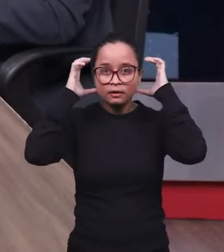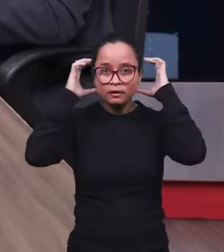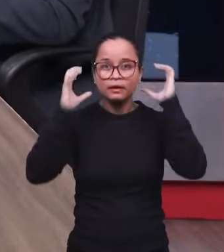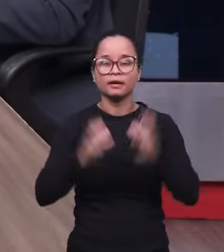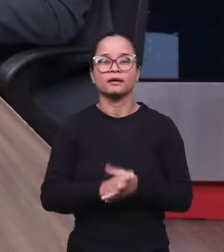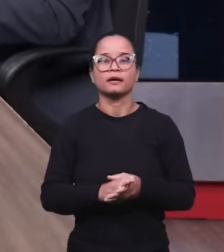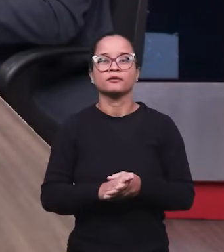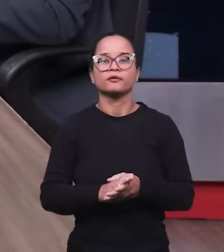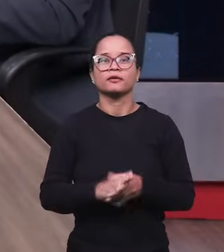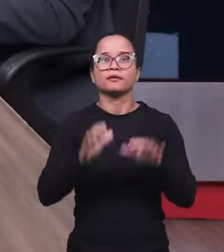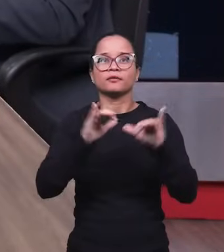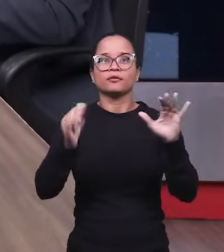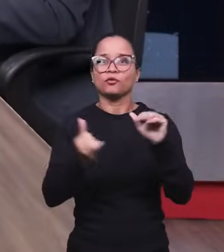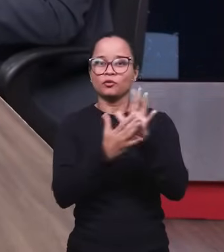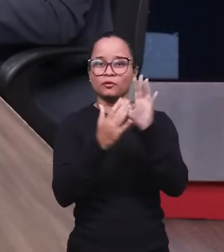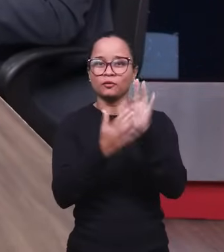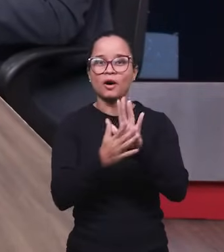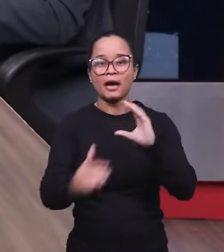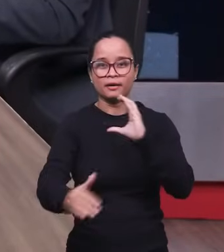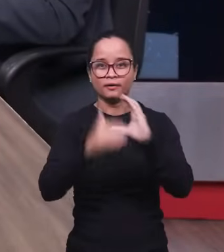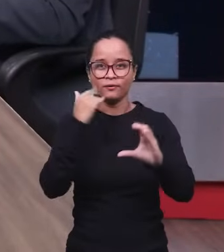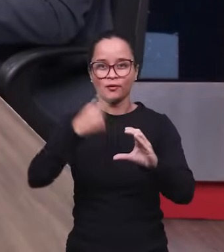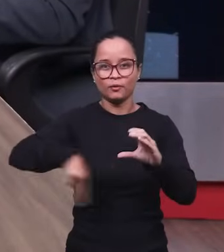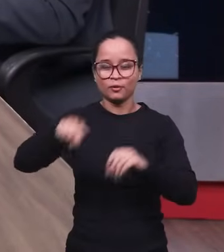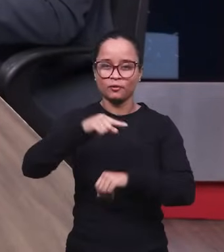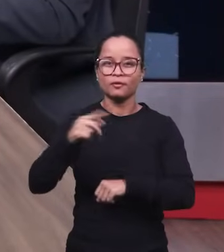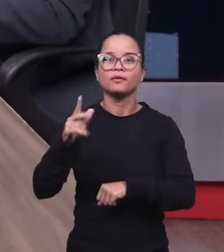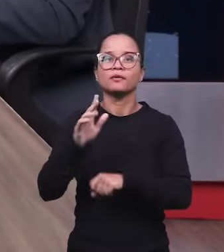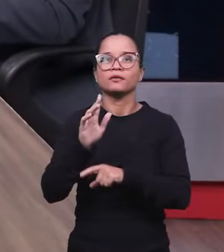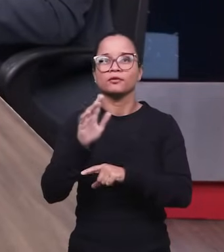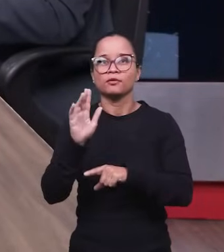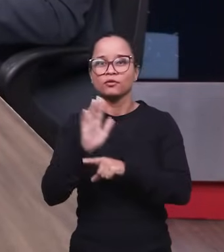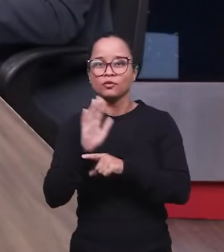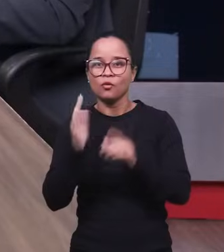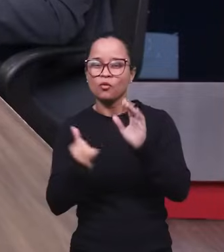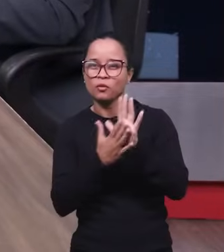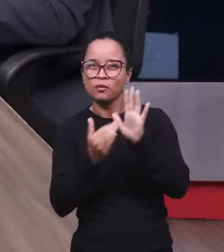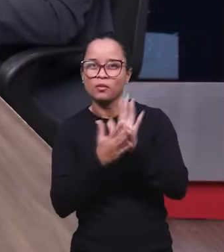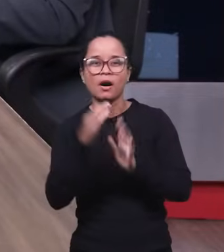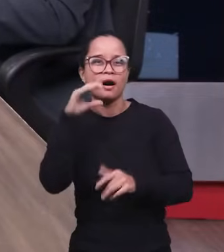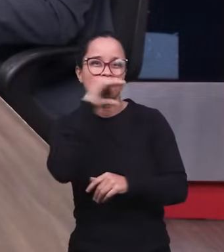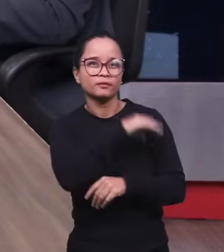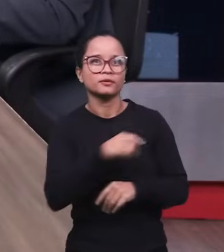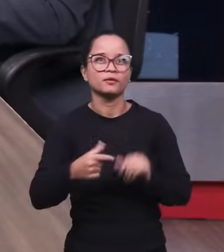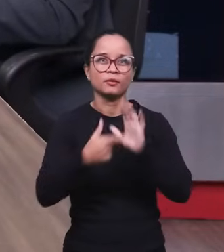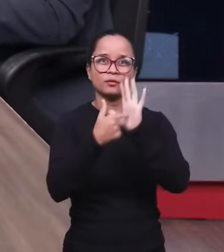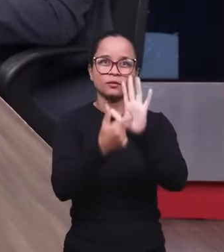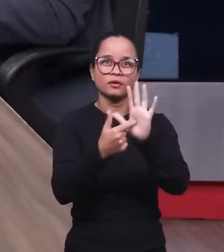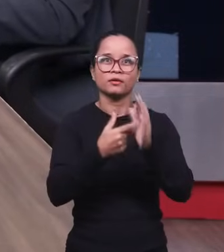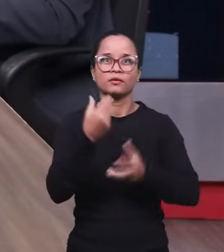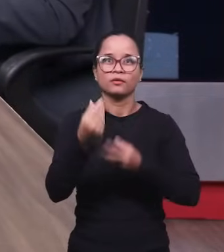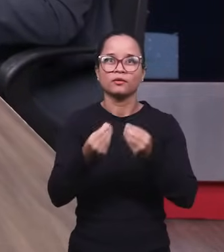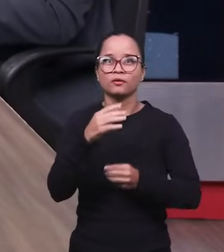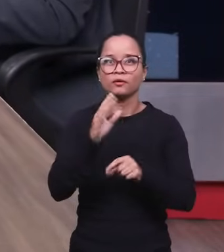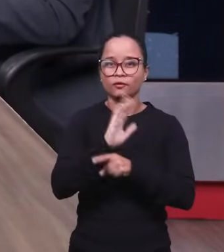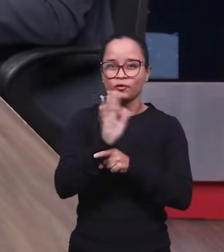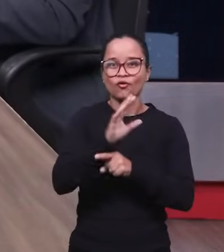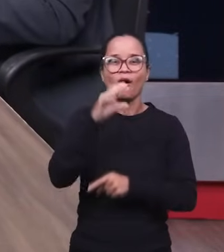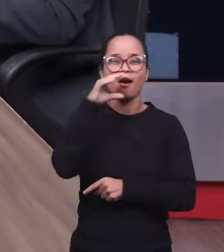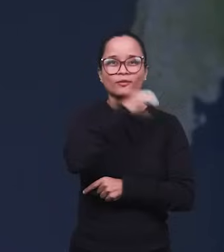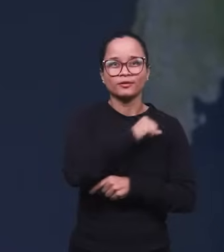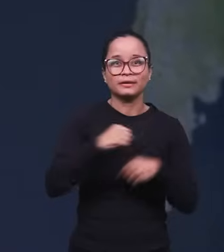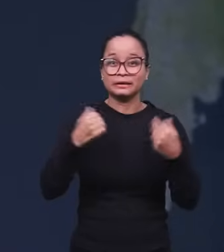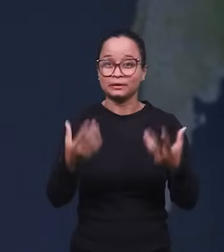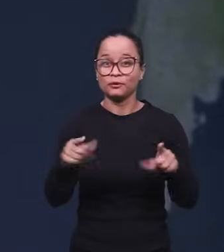transmitindo um louvor nosso, né? E ele mandou para nós a filmagem desse momento ali. Foi rapidamente, só para mostrar aos irmãos esse